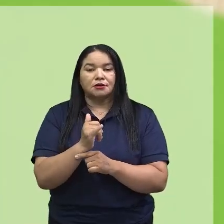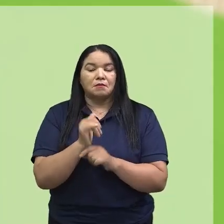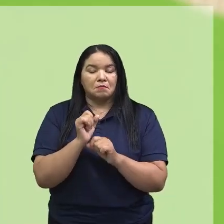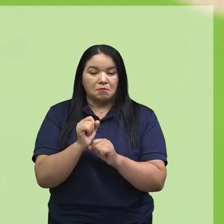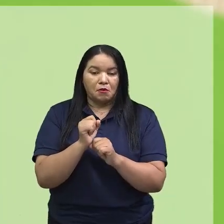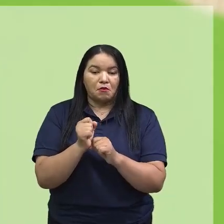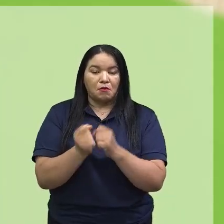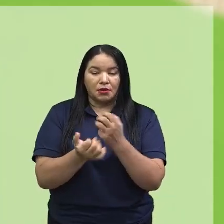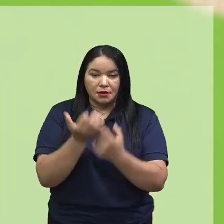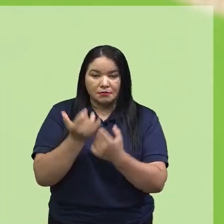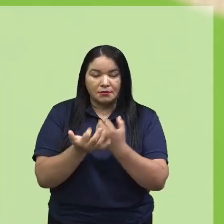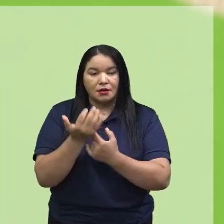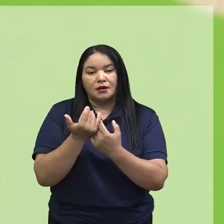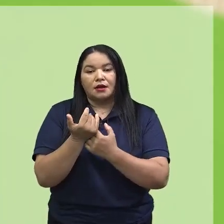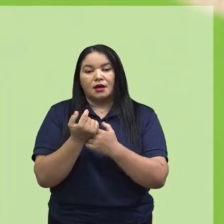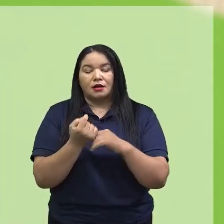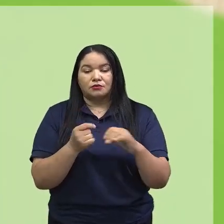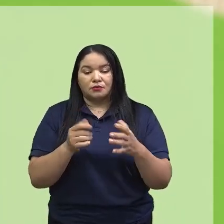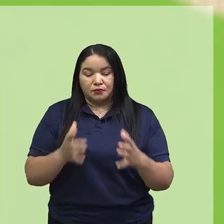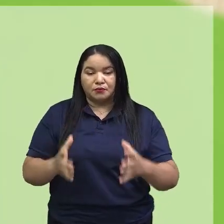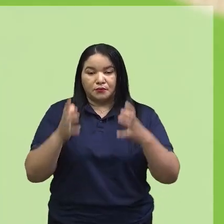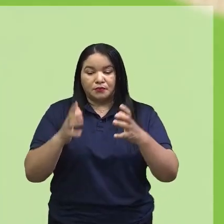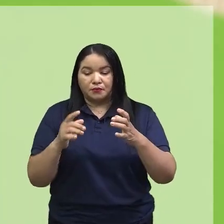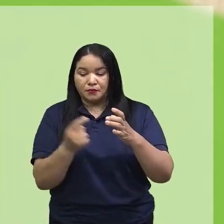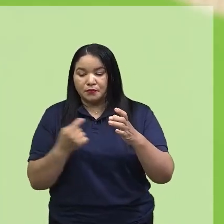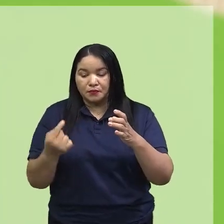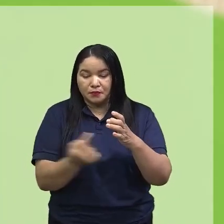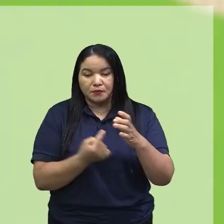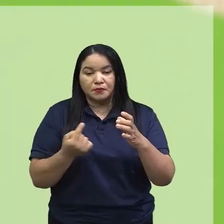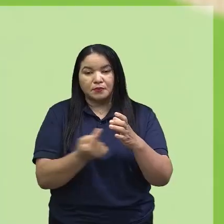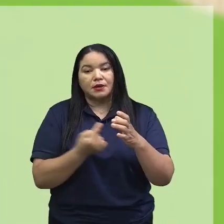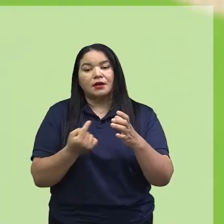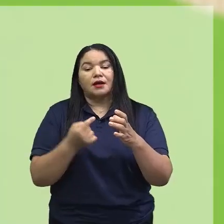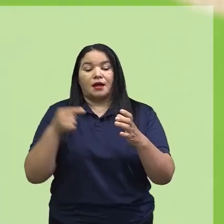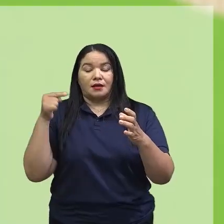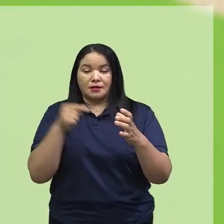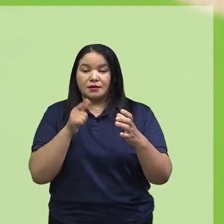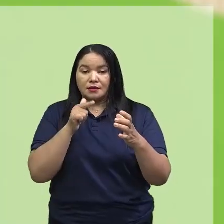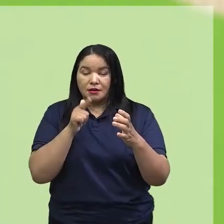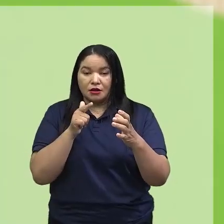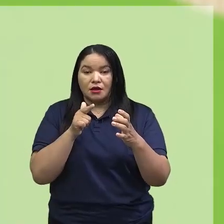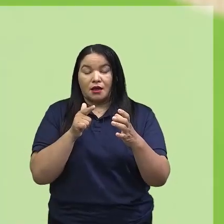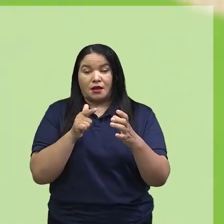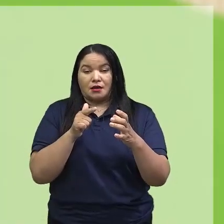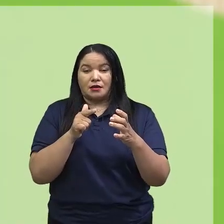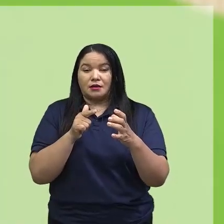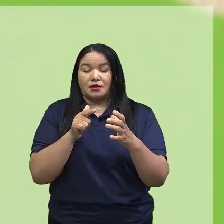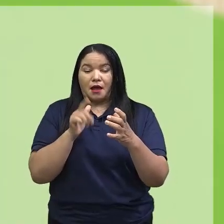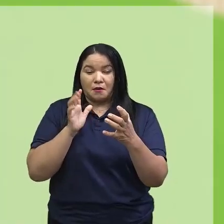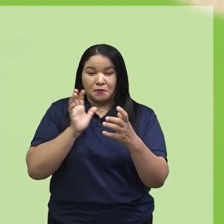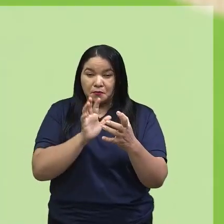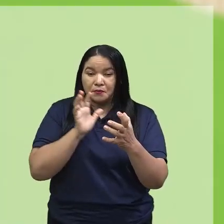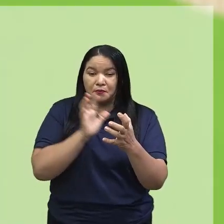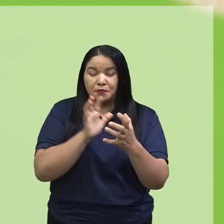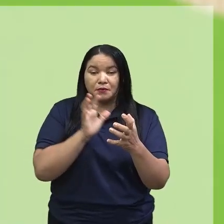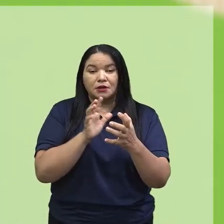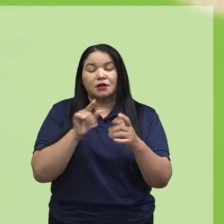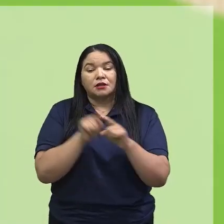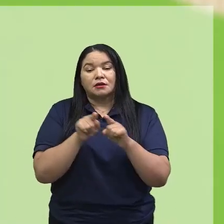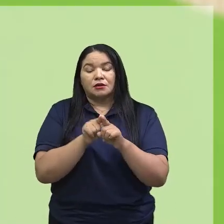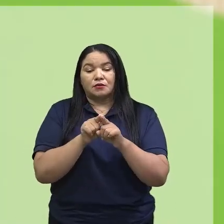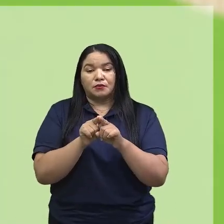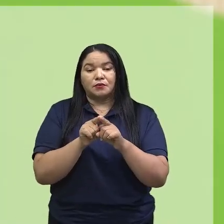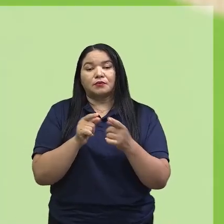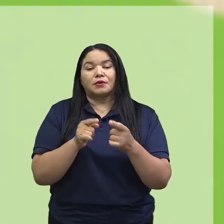queimado, aquecer lá a caldeira com água, e a água fica sob pressão. Saindo sob pressão, ela faz gerar uma turbina, e assim